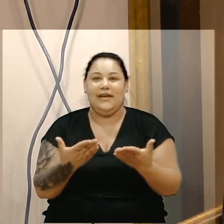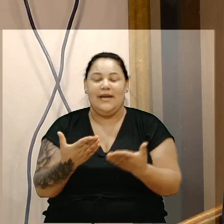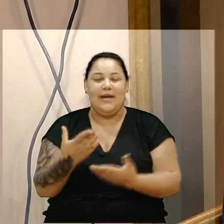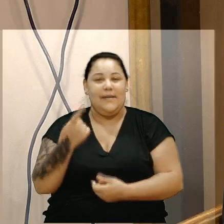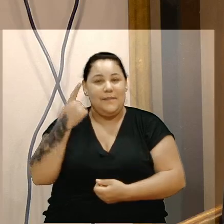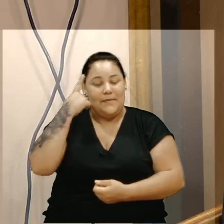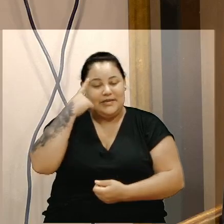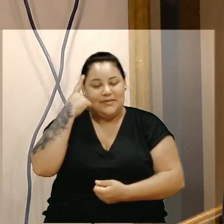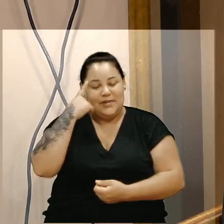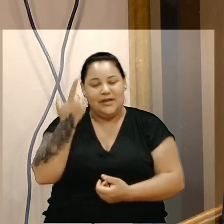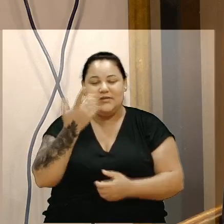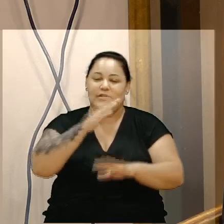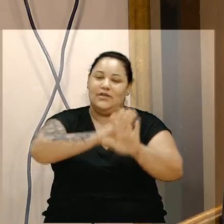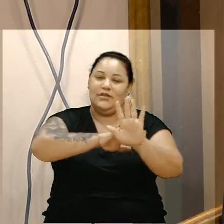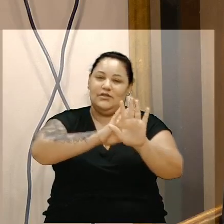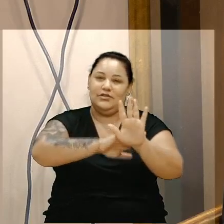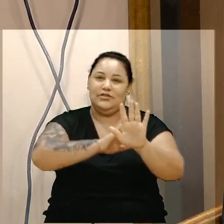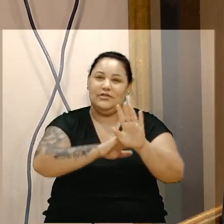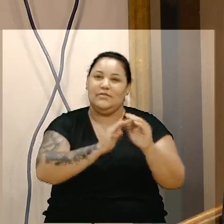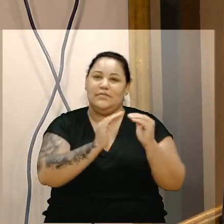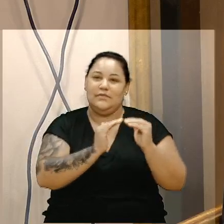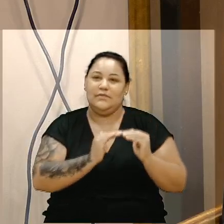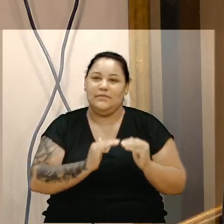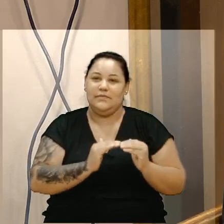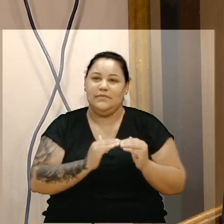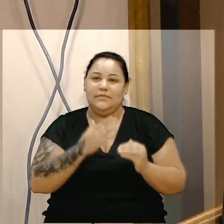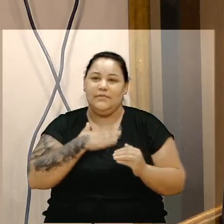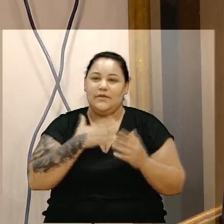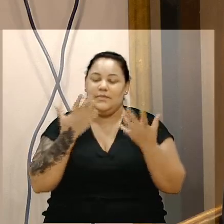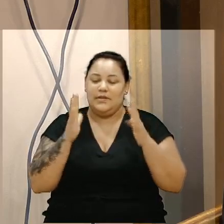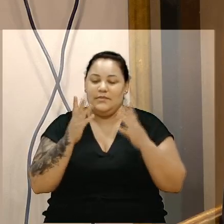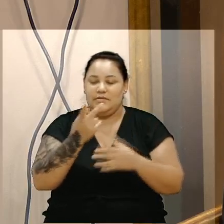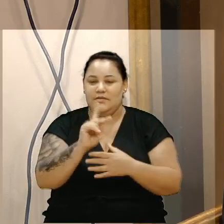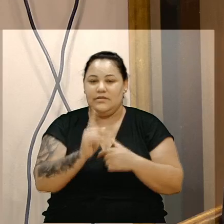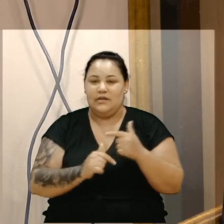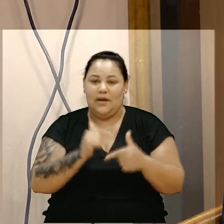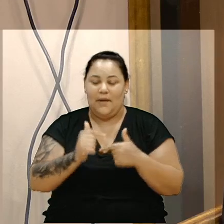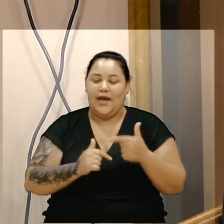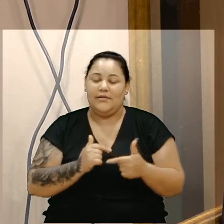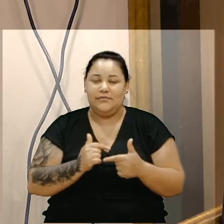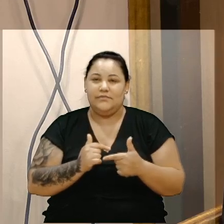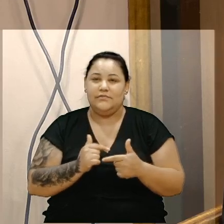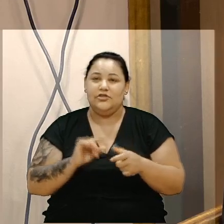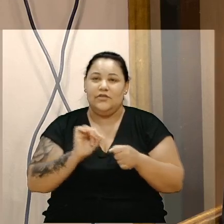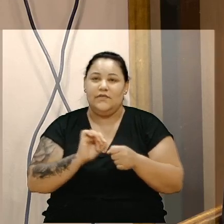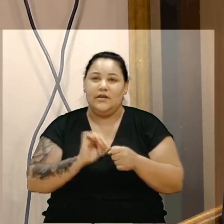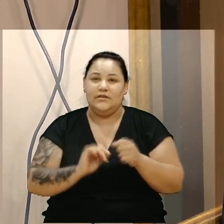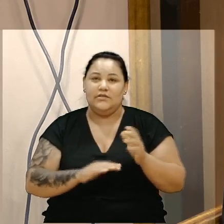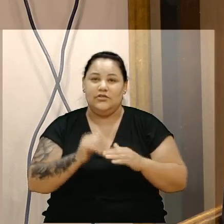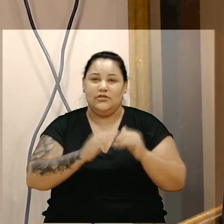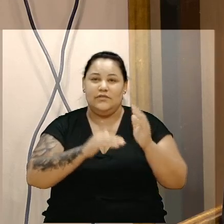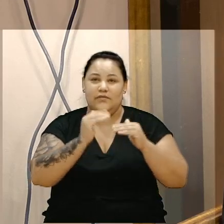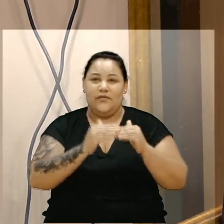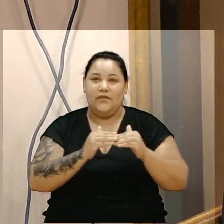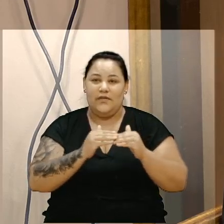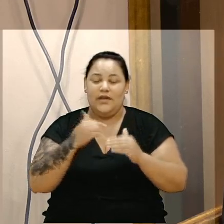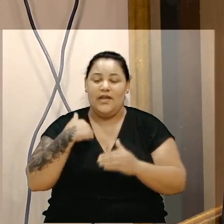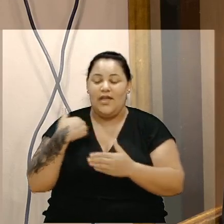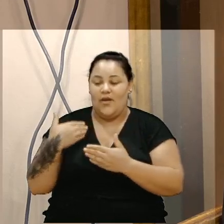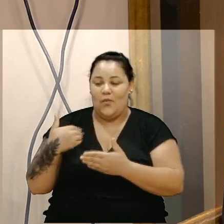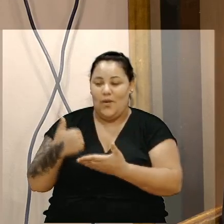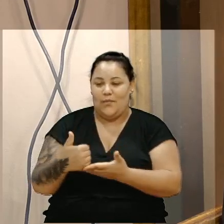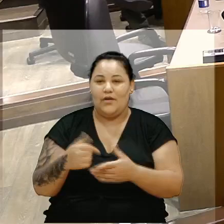Pensamentos ideológicos alinhados e tudo mais. Meus parabéns pela postura, pelo trabalho que vem desenvolvendo aí, e conte com esse vereador